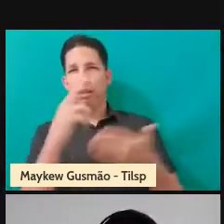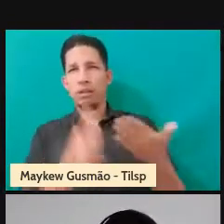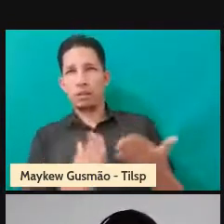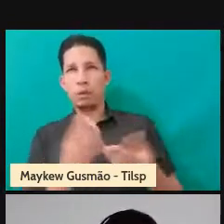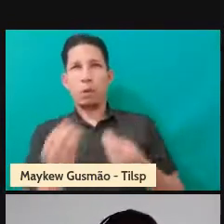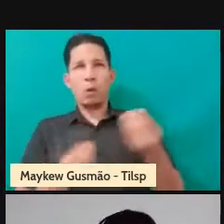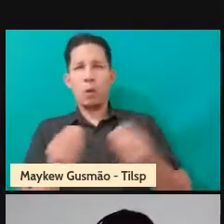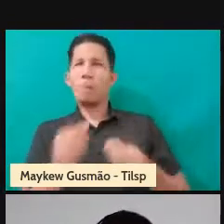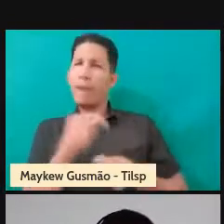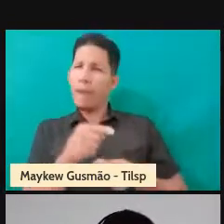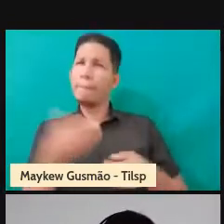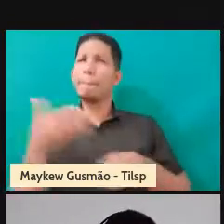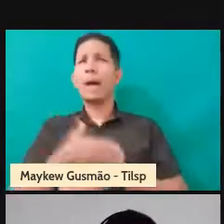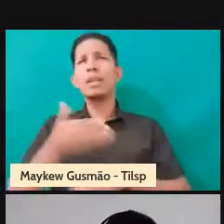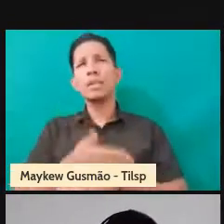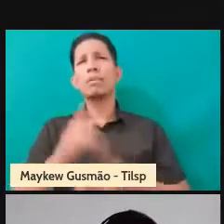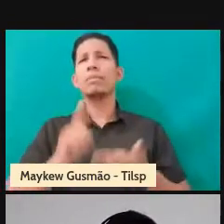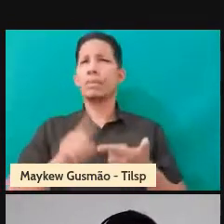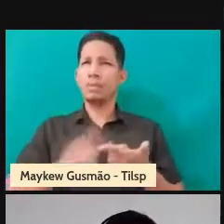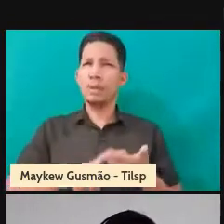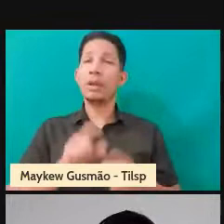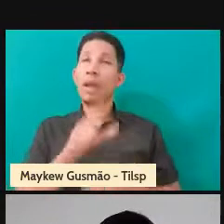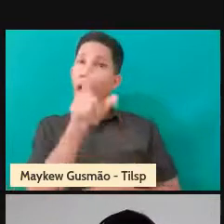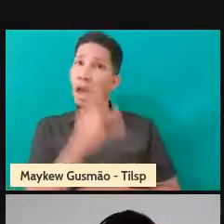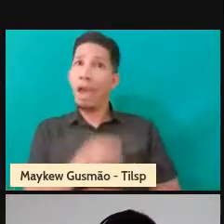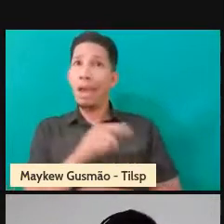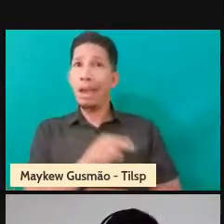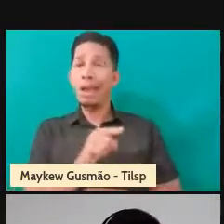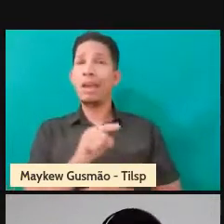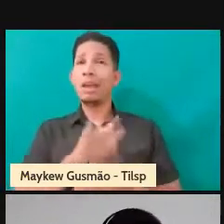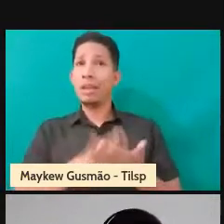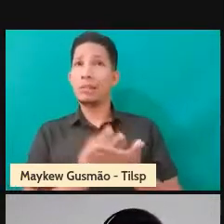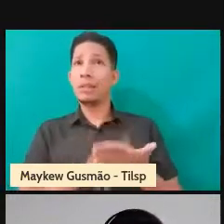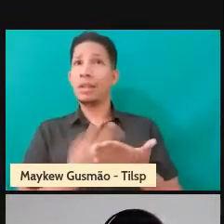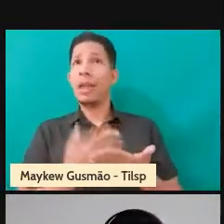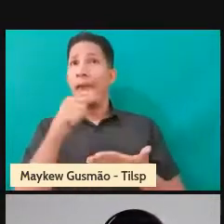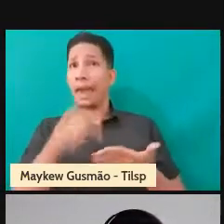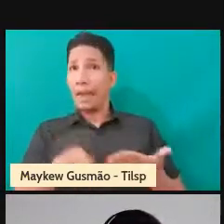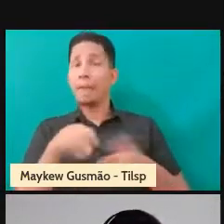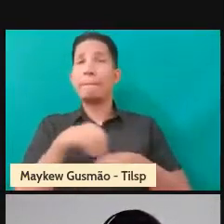participatividade, considerando o TIOS como um mediador discursivo.